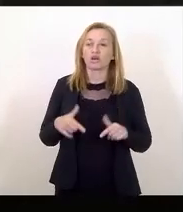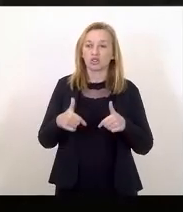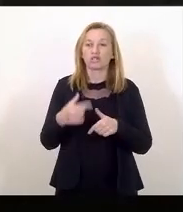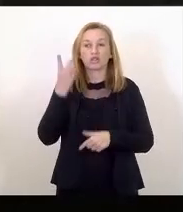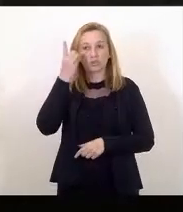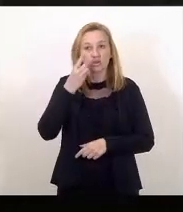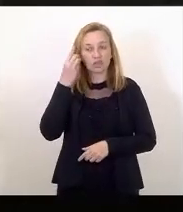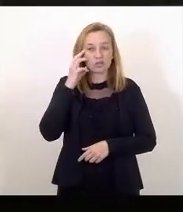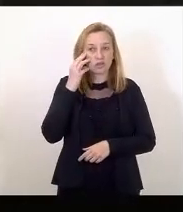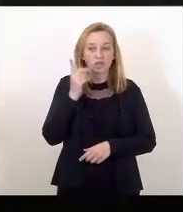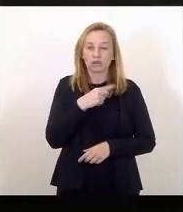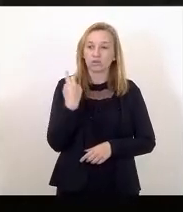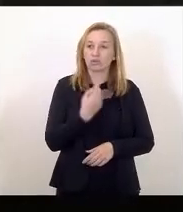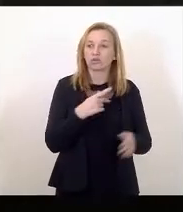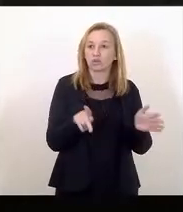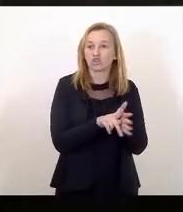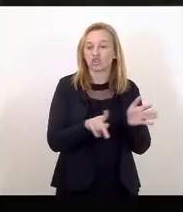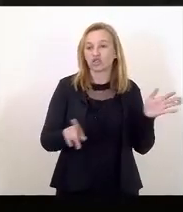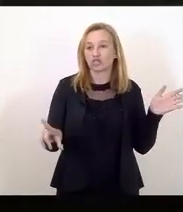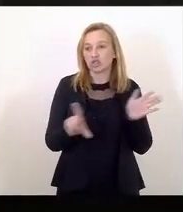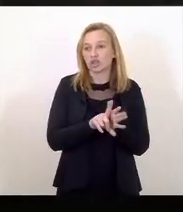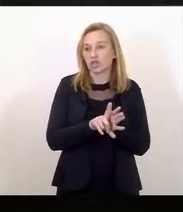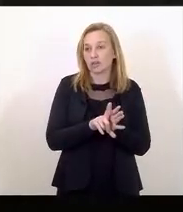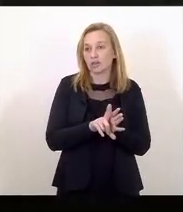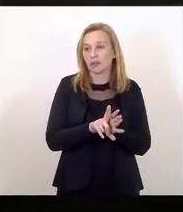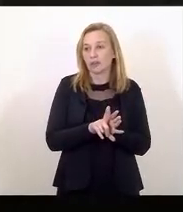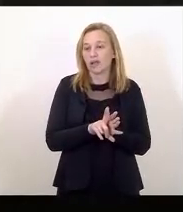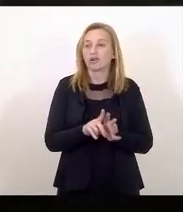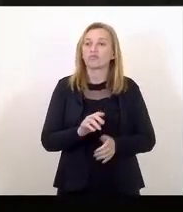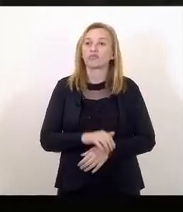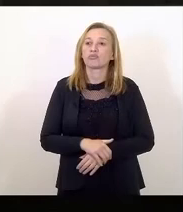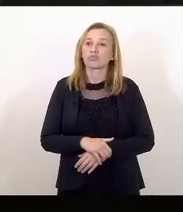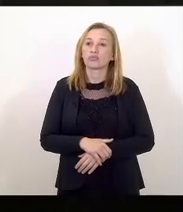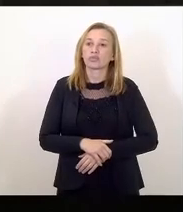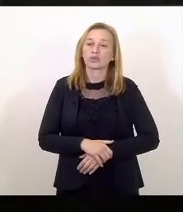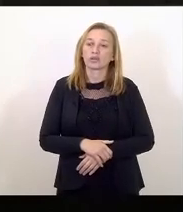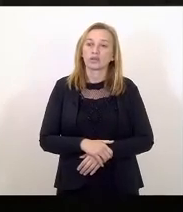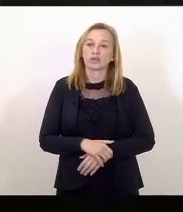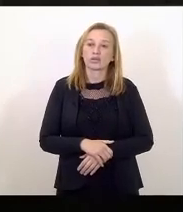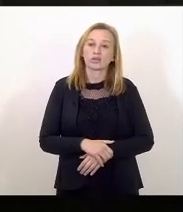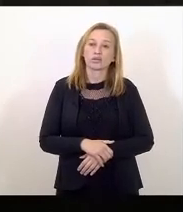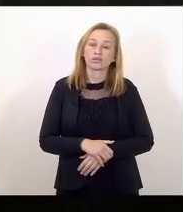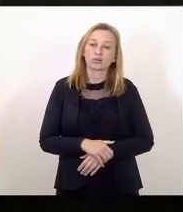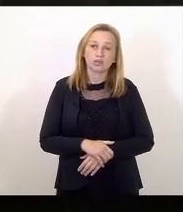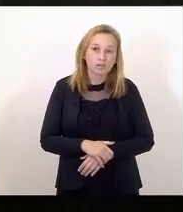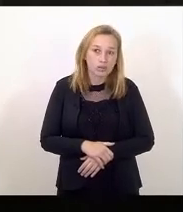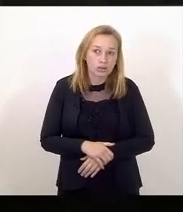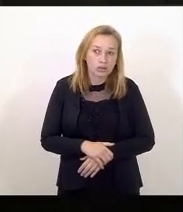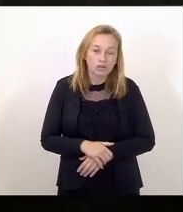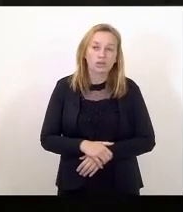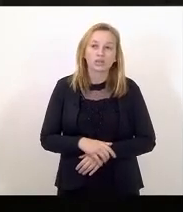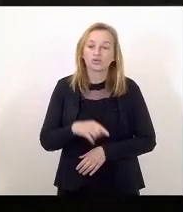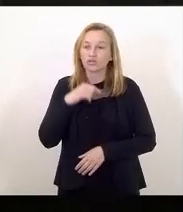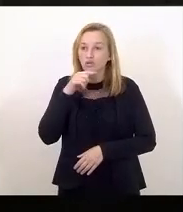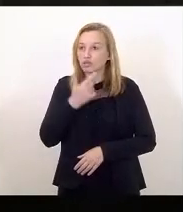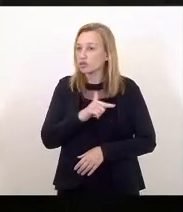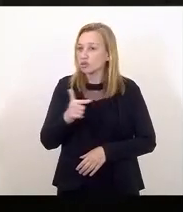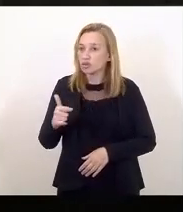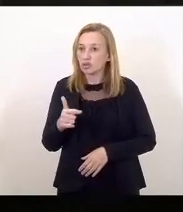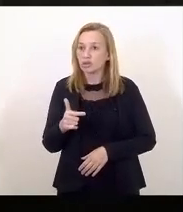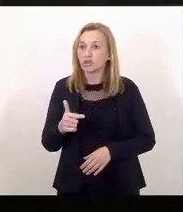Valdeck, que o nosso projeto de lei que se refere à tuberculose. Eu acho que vai, sem dúvida nenhuma,